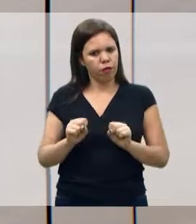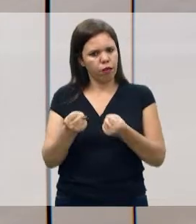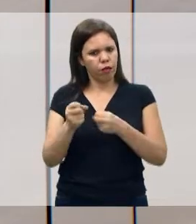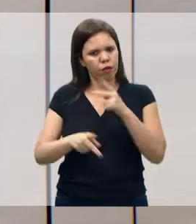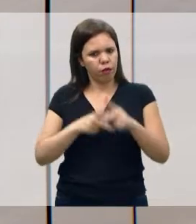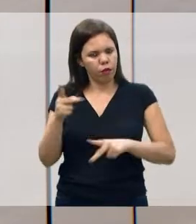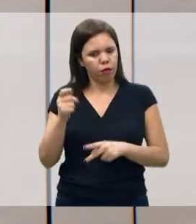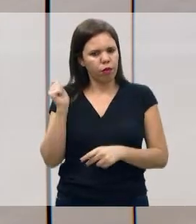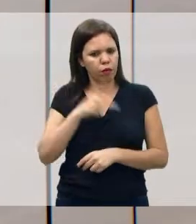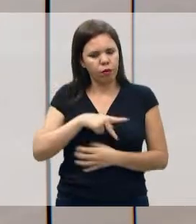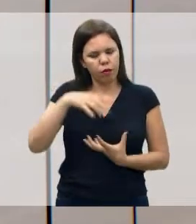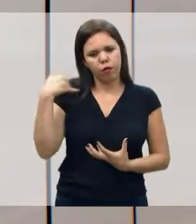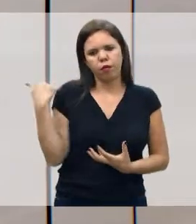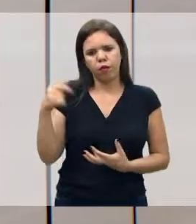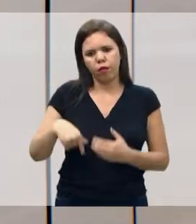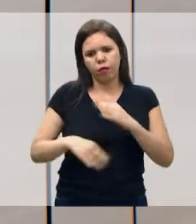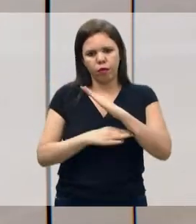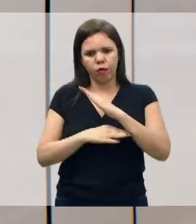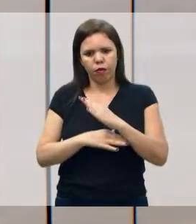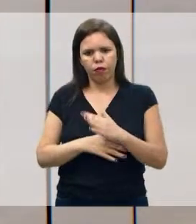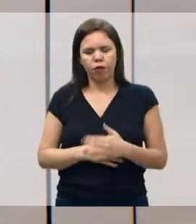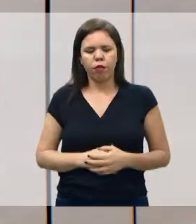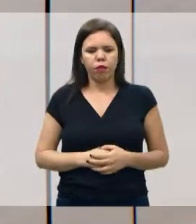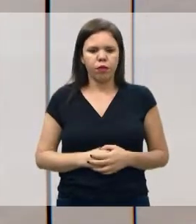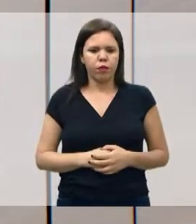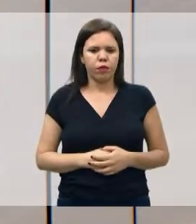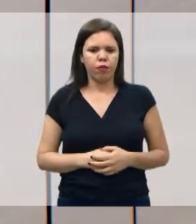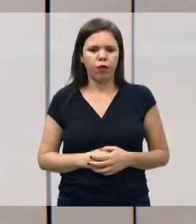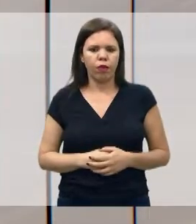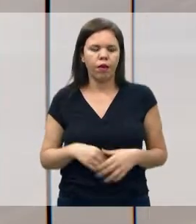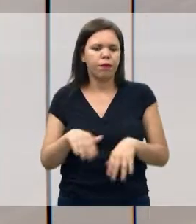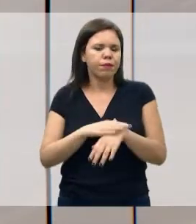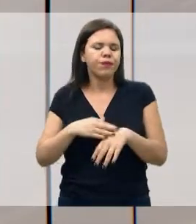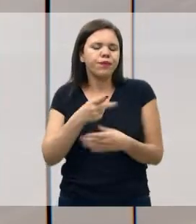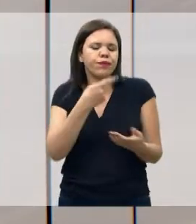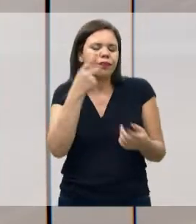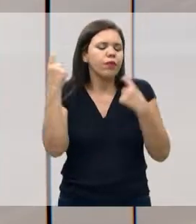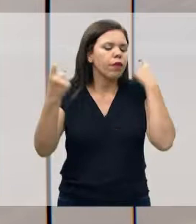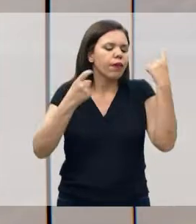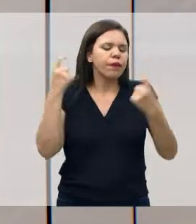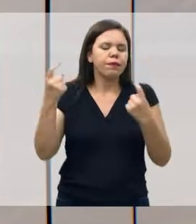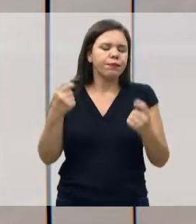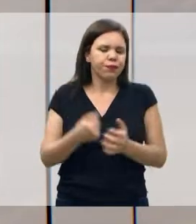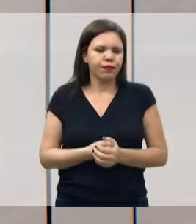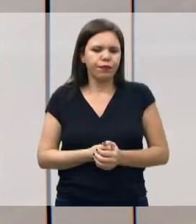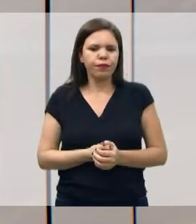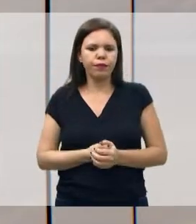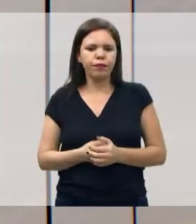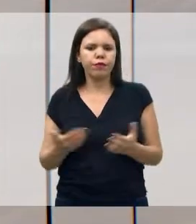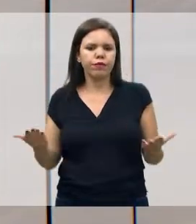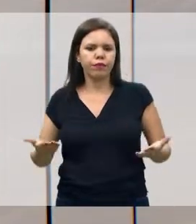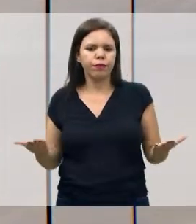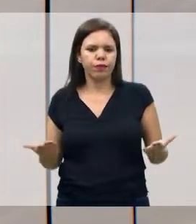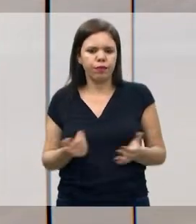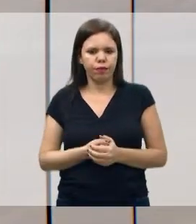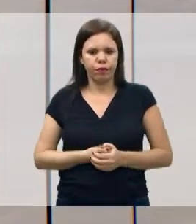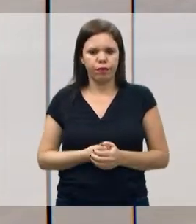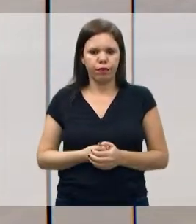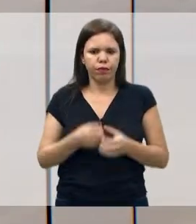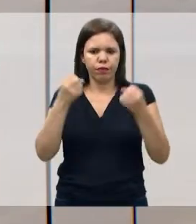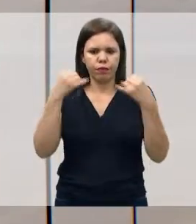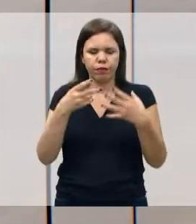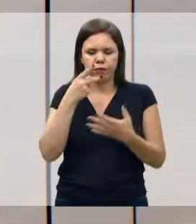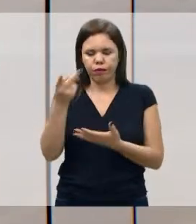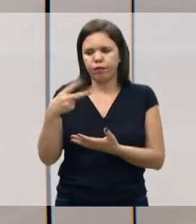do aposentado aqui da Câmara Municipal. Vereador, eu queria que o senhor falasse dessas preocupações hoje, quando a gente fala,